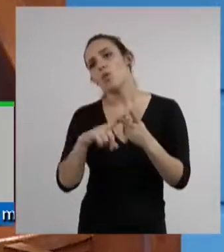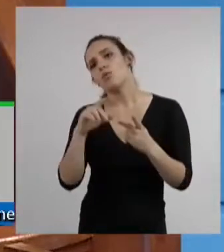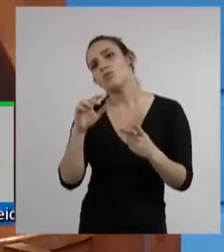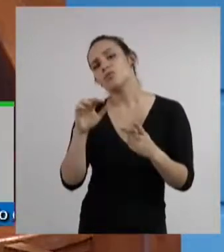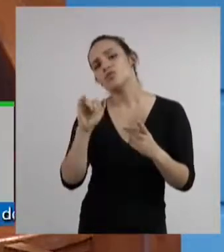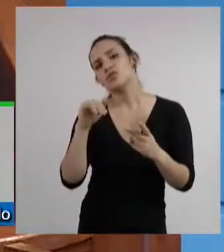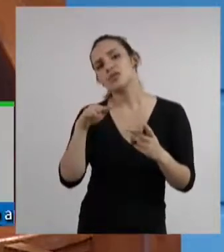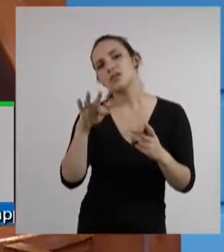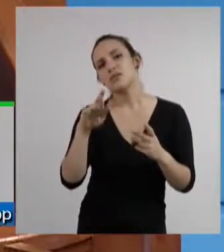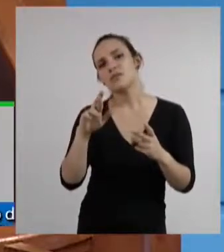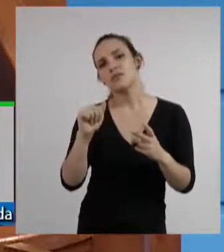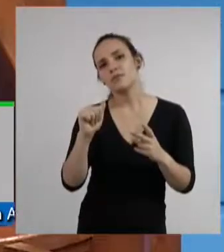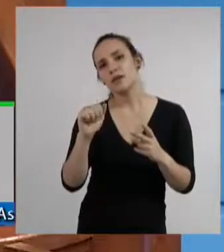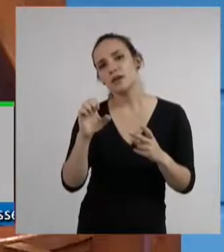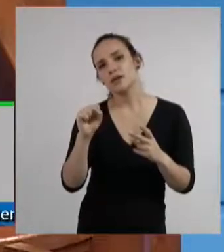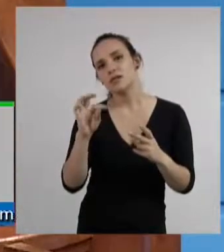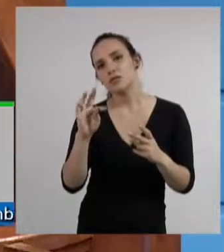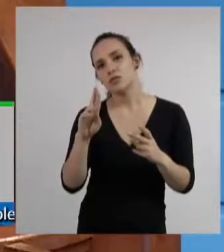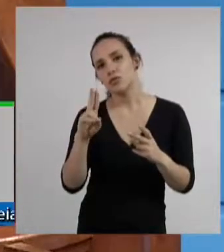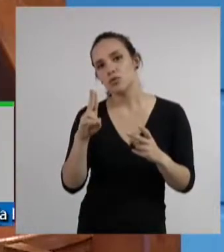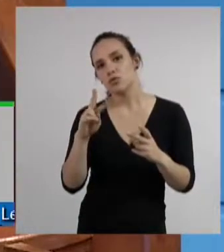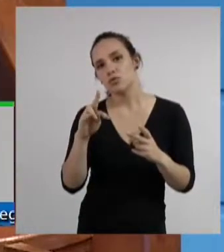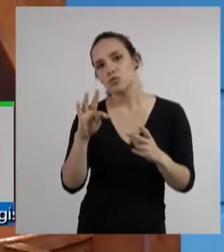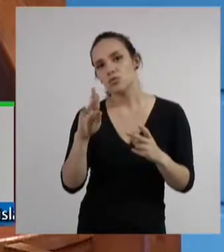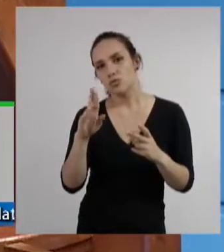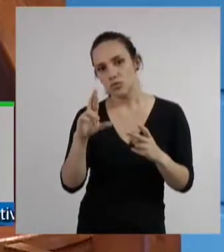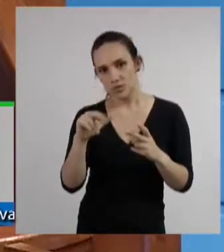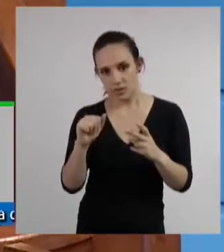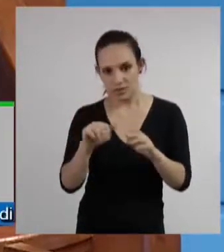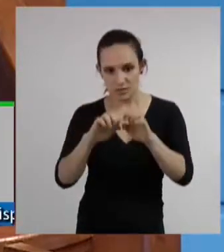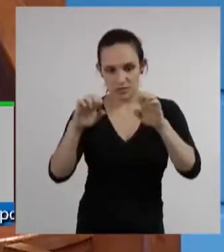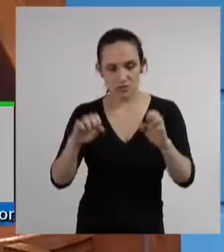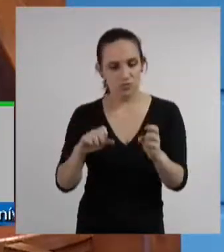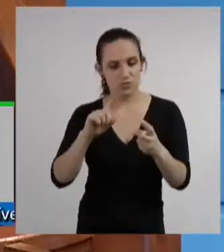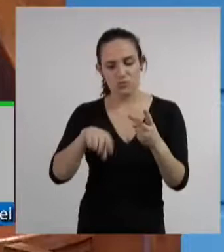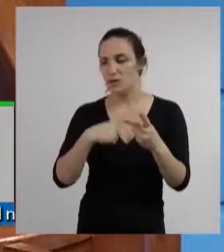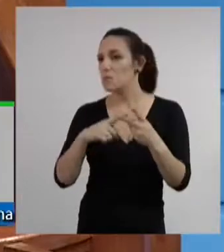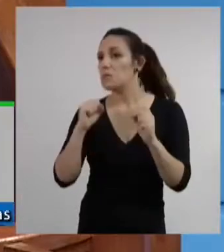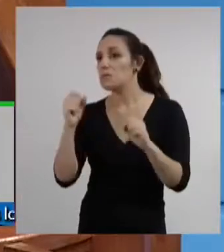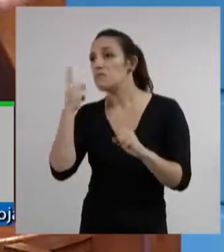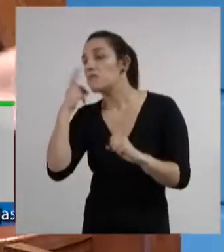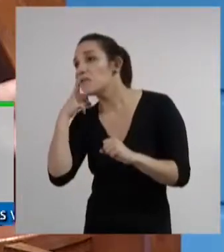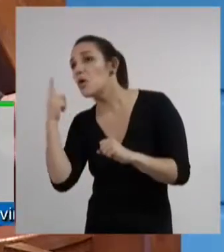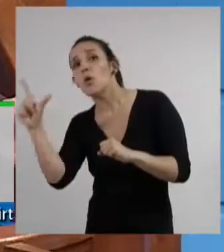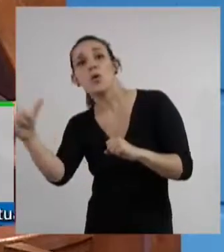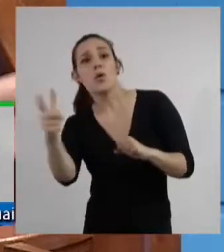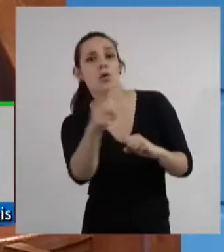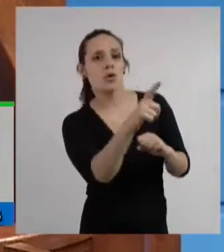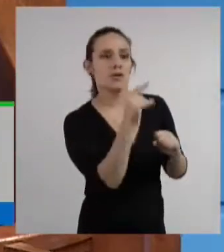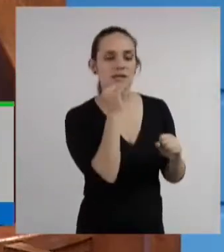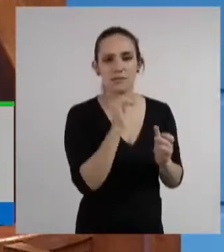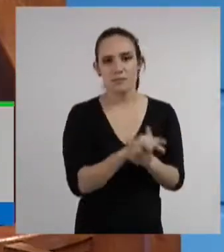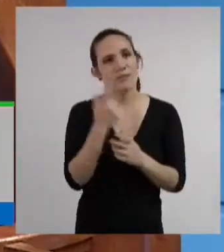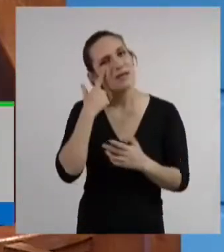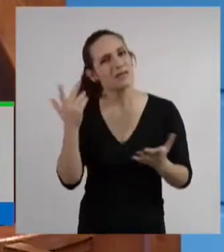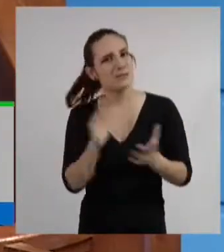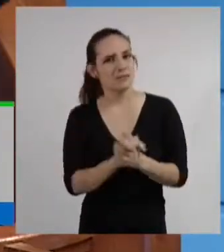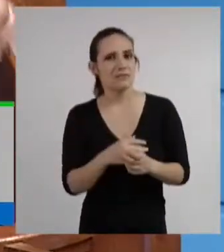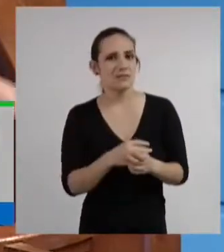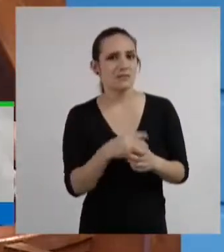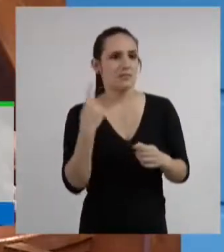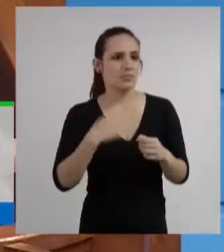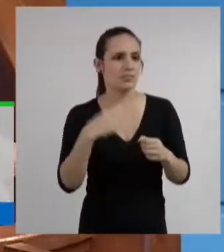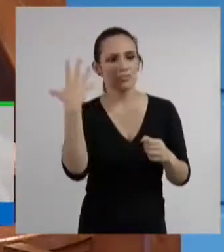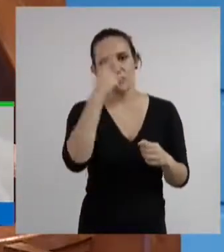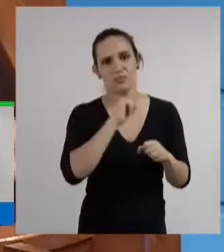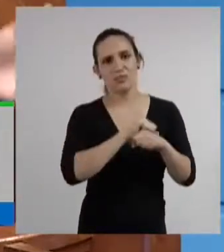Pode ser da fonte de infraestrutura. Mas senão nós vamos ficar chovendo no molhado. Bonito vai estar com o problema dele. Quando dá a chuva, lá em